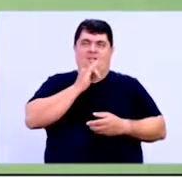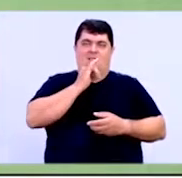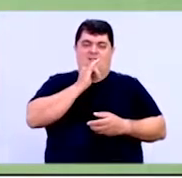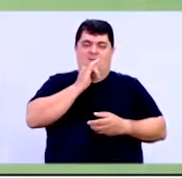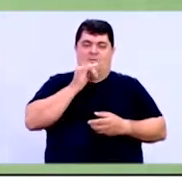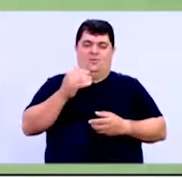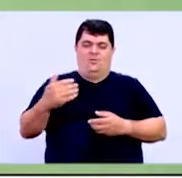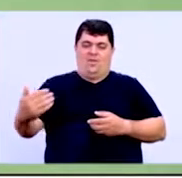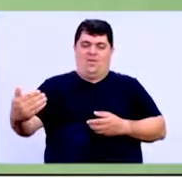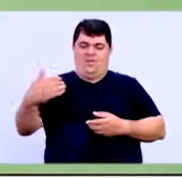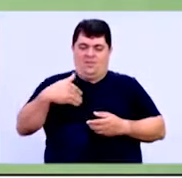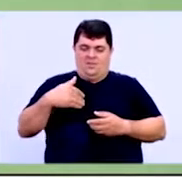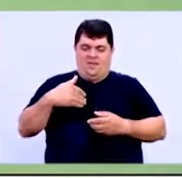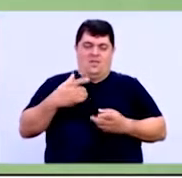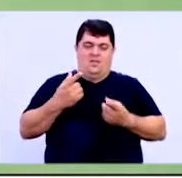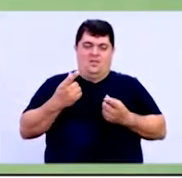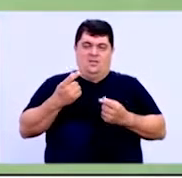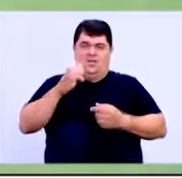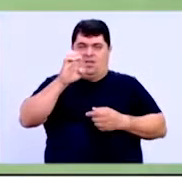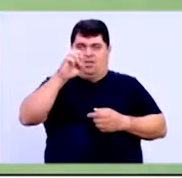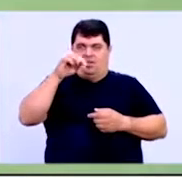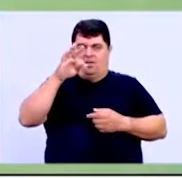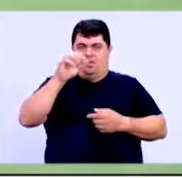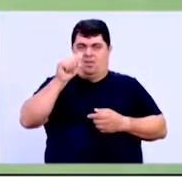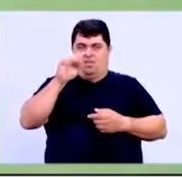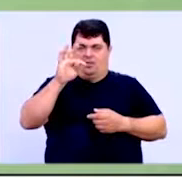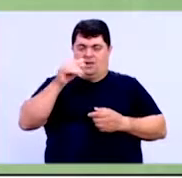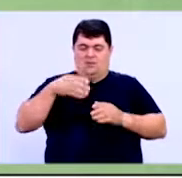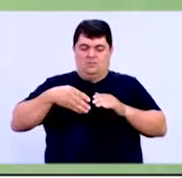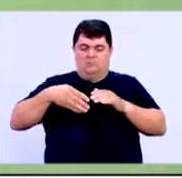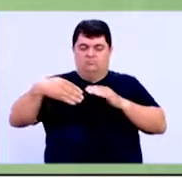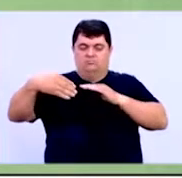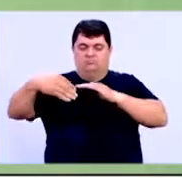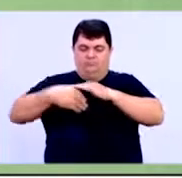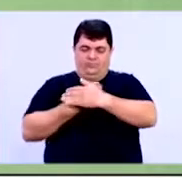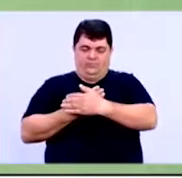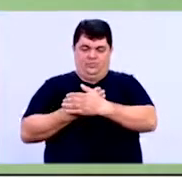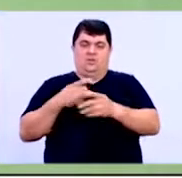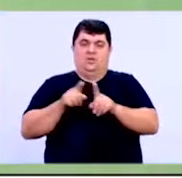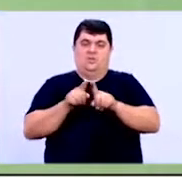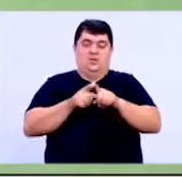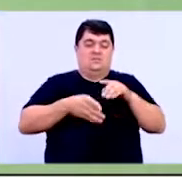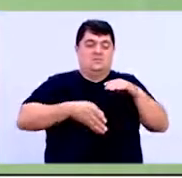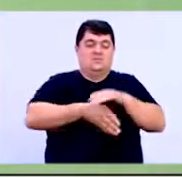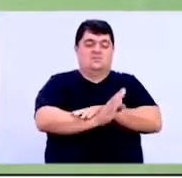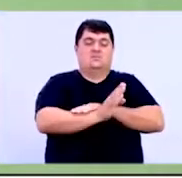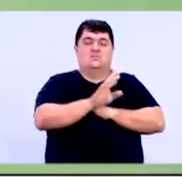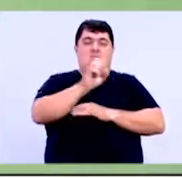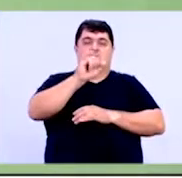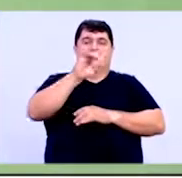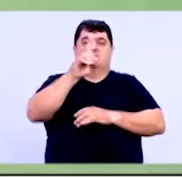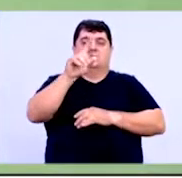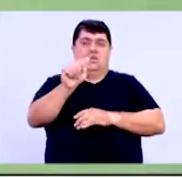saídas, eu estou dizendo a quantidade de dinheiro que entra na empresa, a quantidade de dinheiro que sai da empresa.